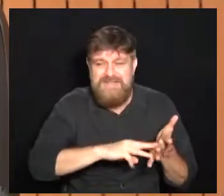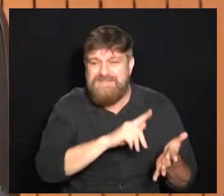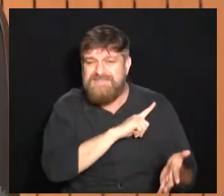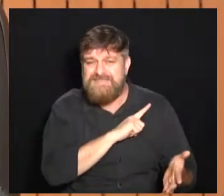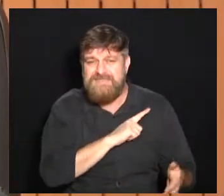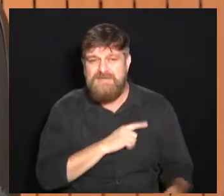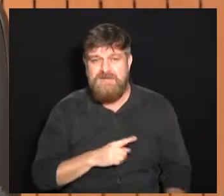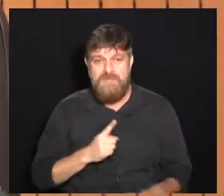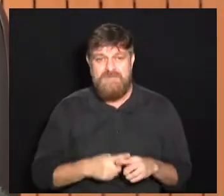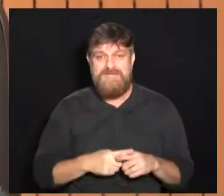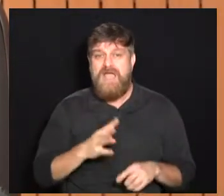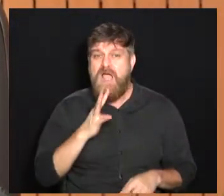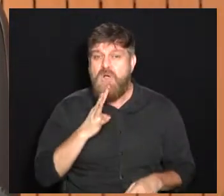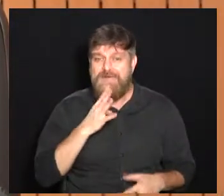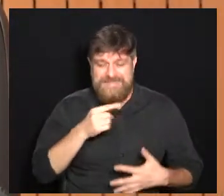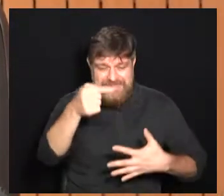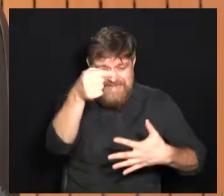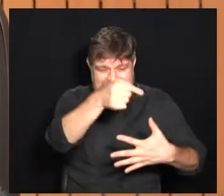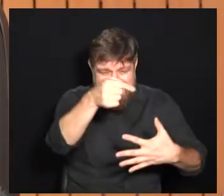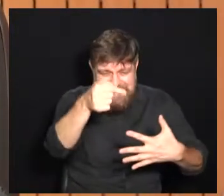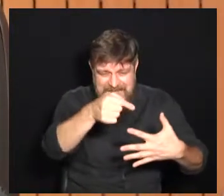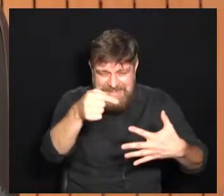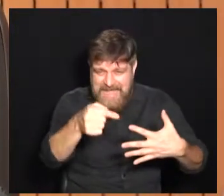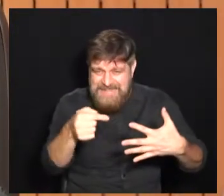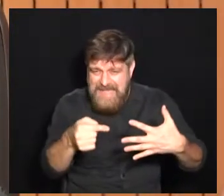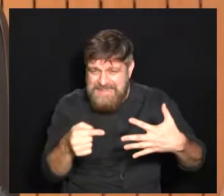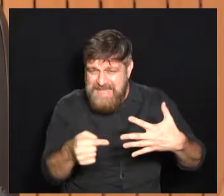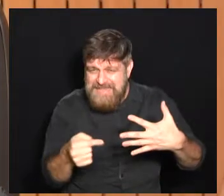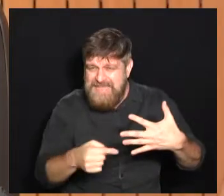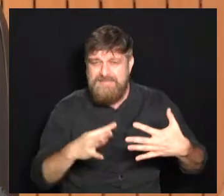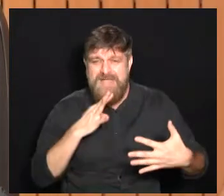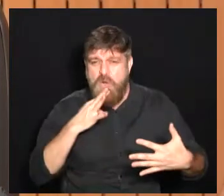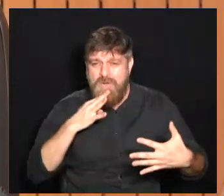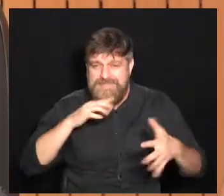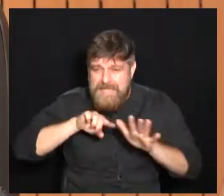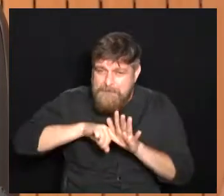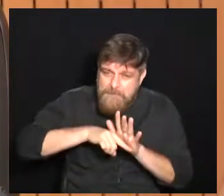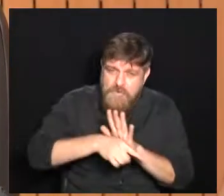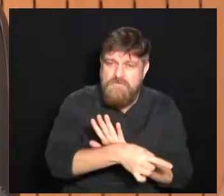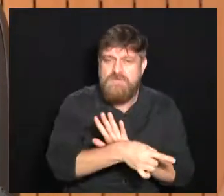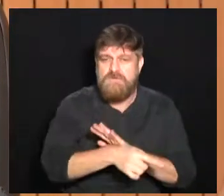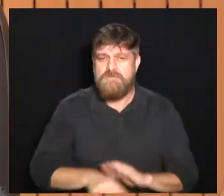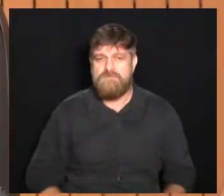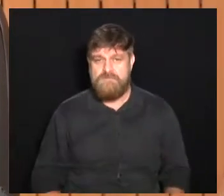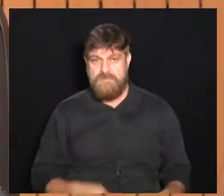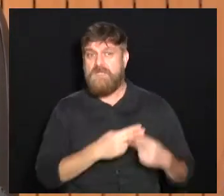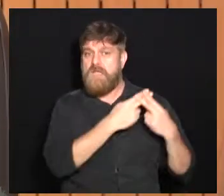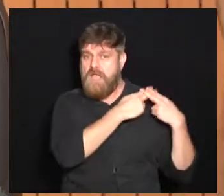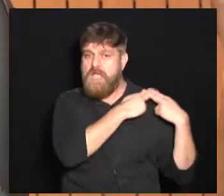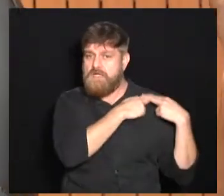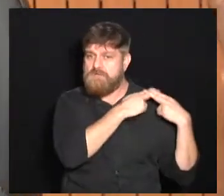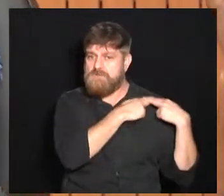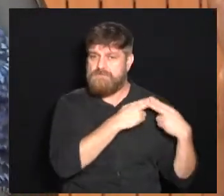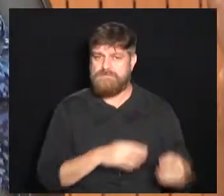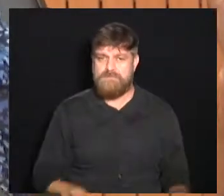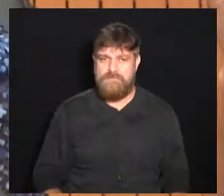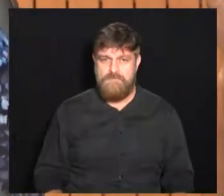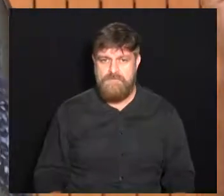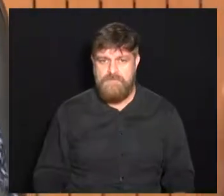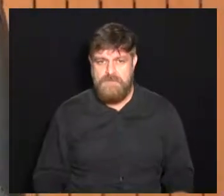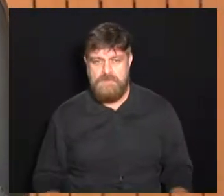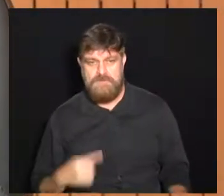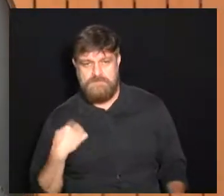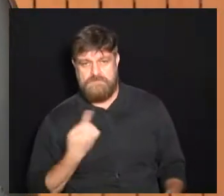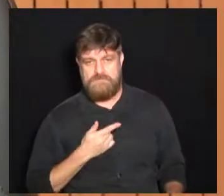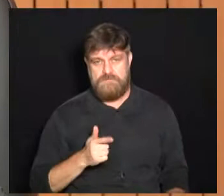sem conhecer todas as variáveis. Tá? E isso é uma responsabilidade. Tá? Nós